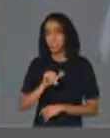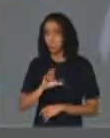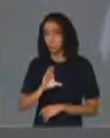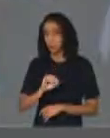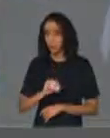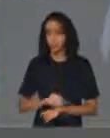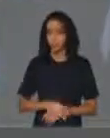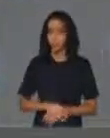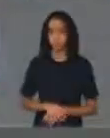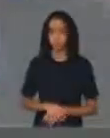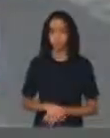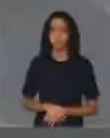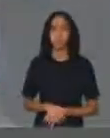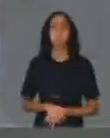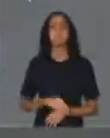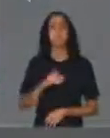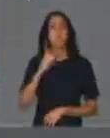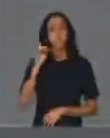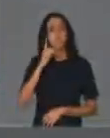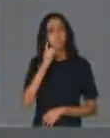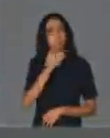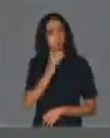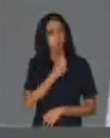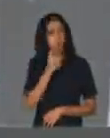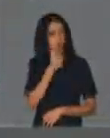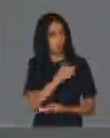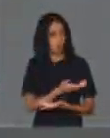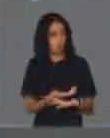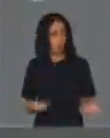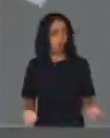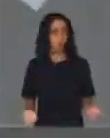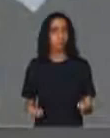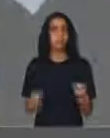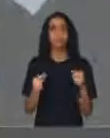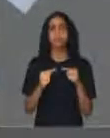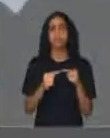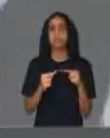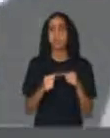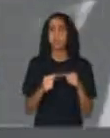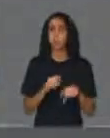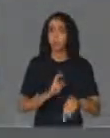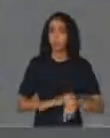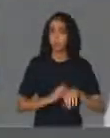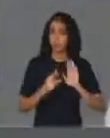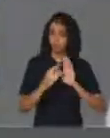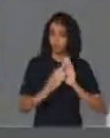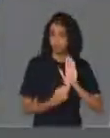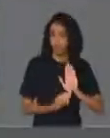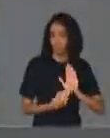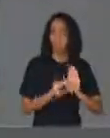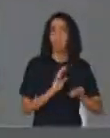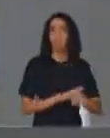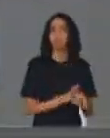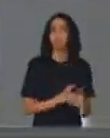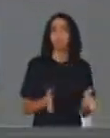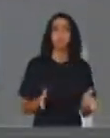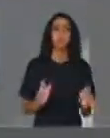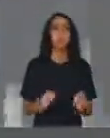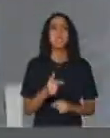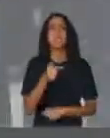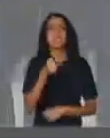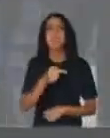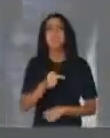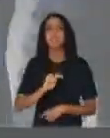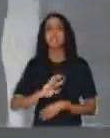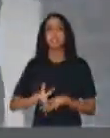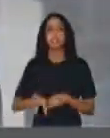Senhor presidente, senhoras e senhores deputados, no prazo regimental foram apresentadas 7